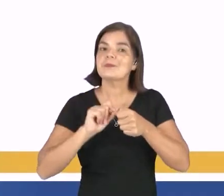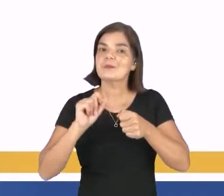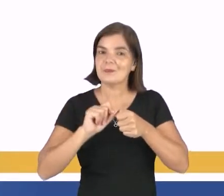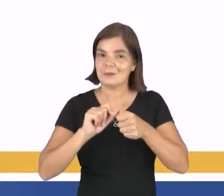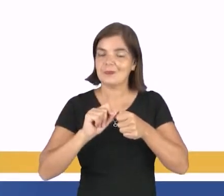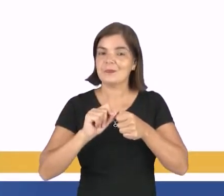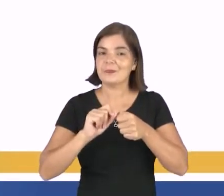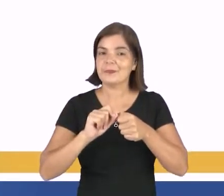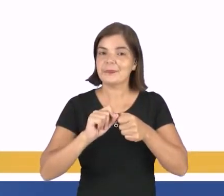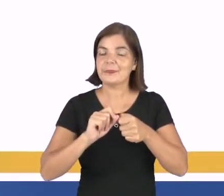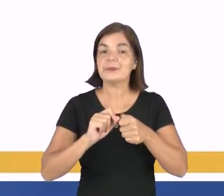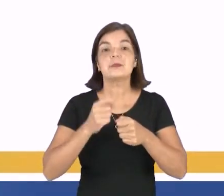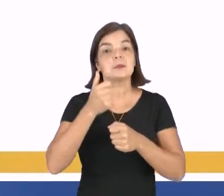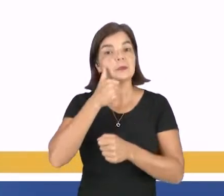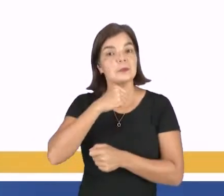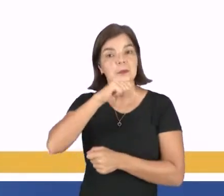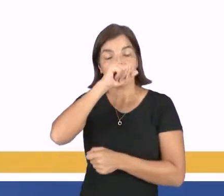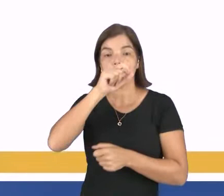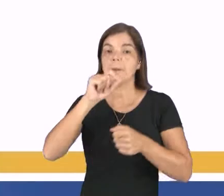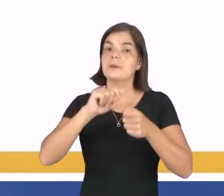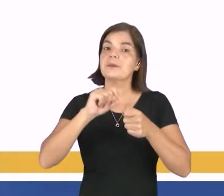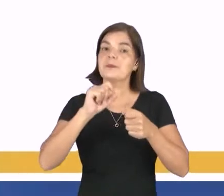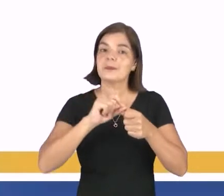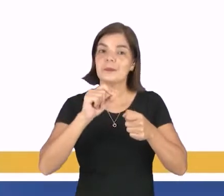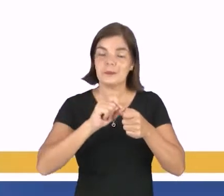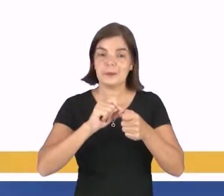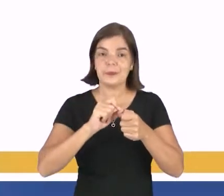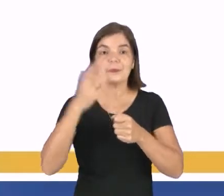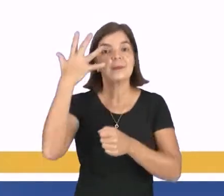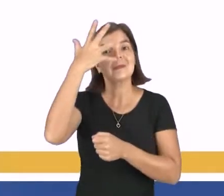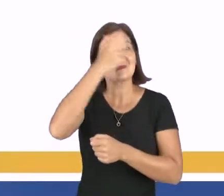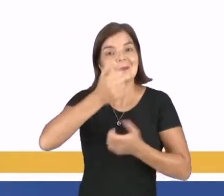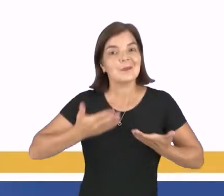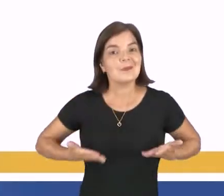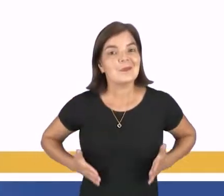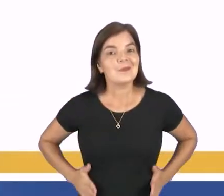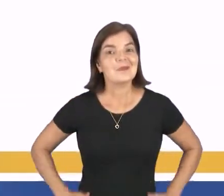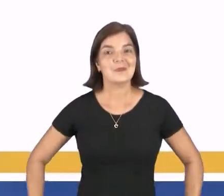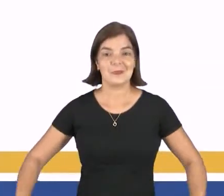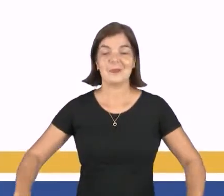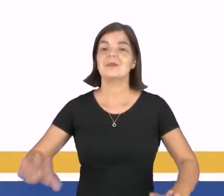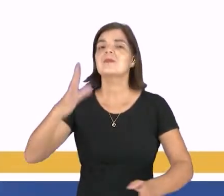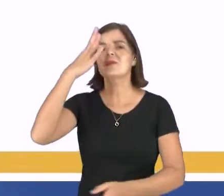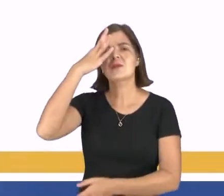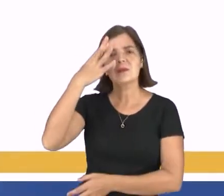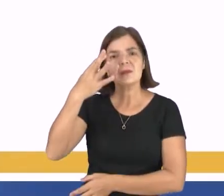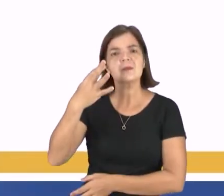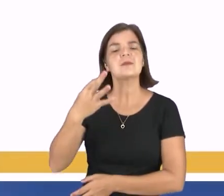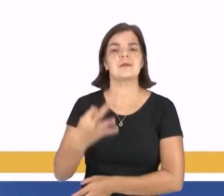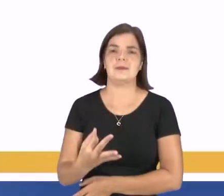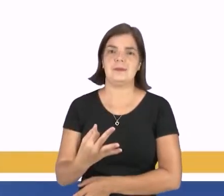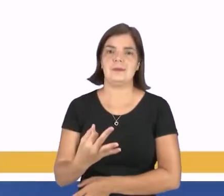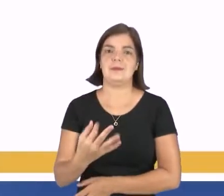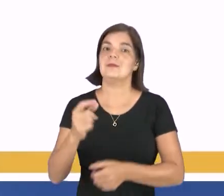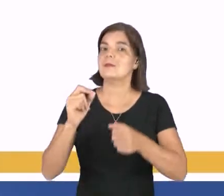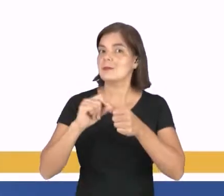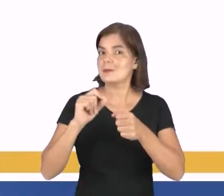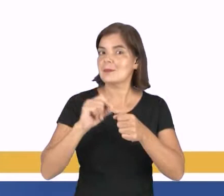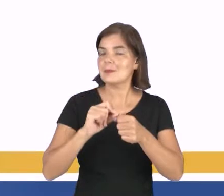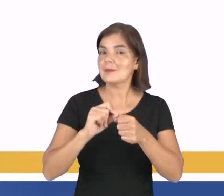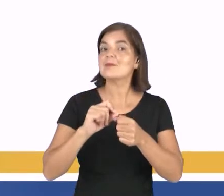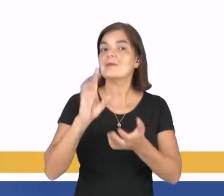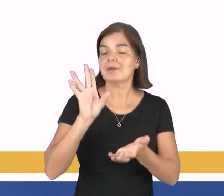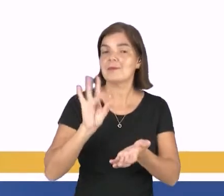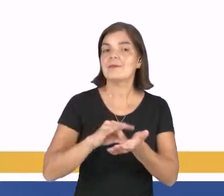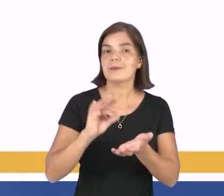eu vou fazer a mãe fazia lindos vestidos é uma certeza que a mãe fazia os lindos vestidos isso é real